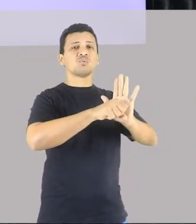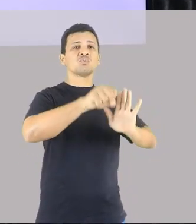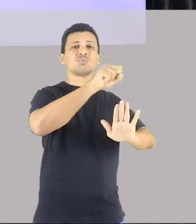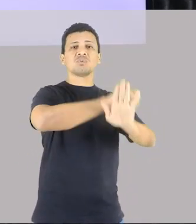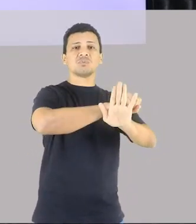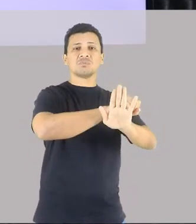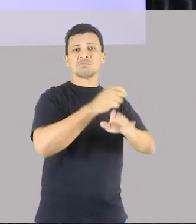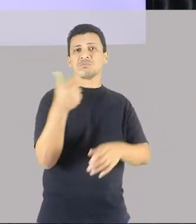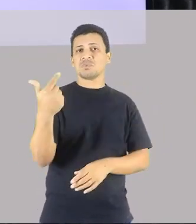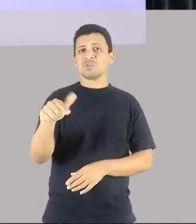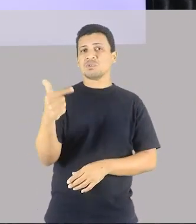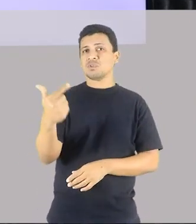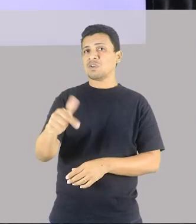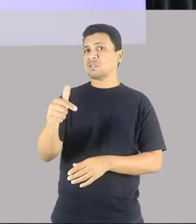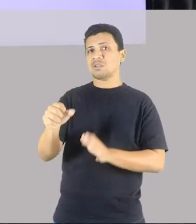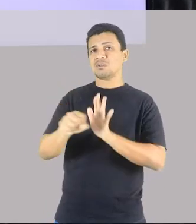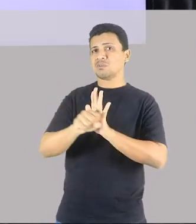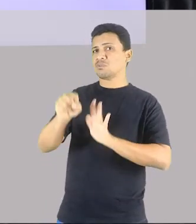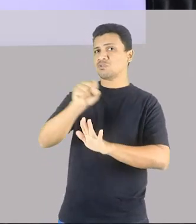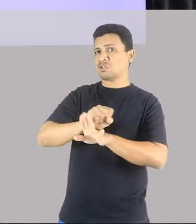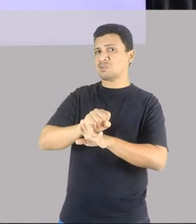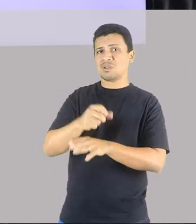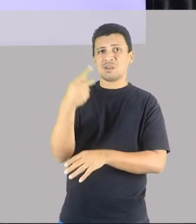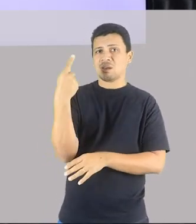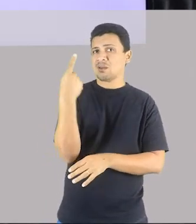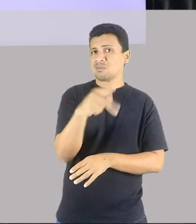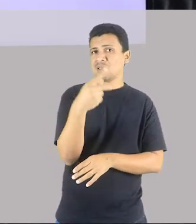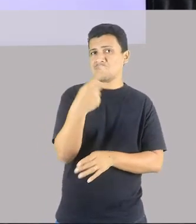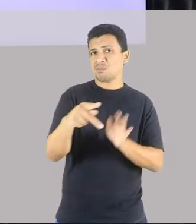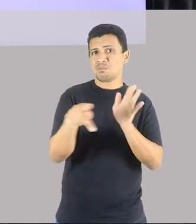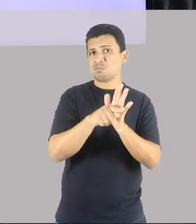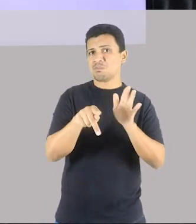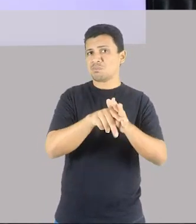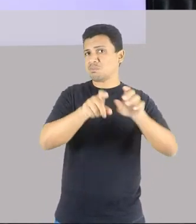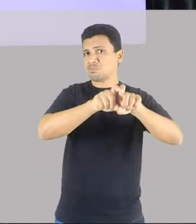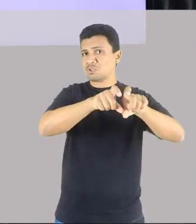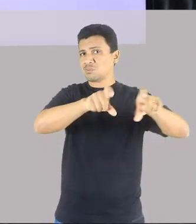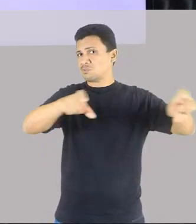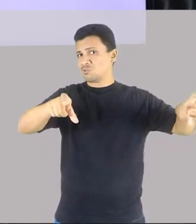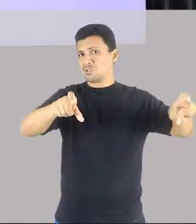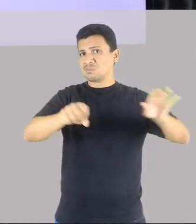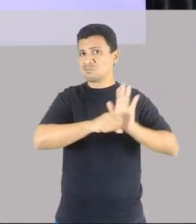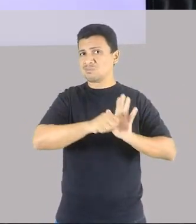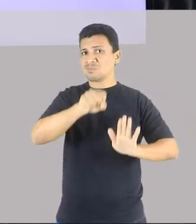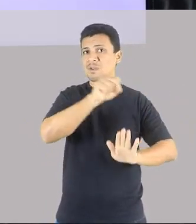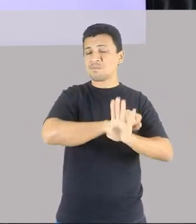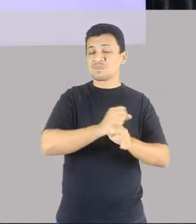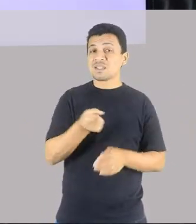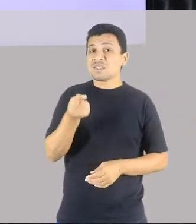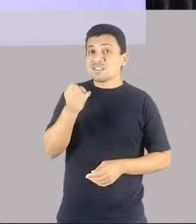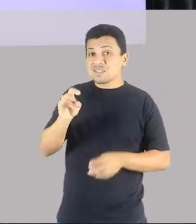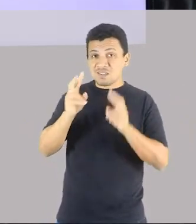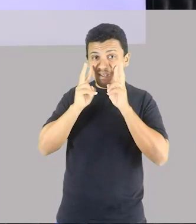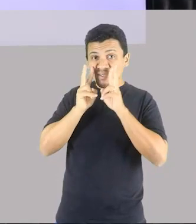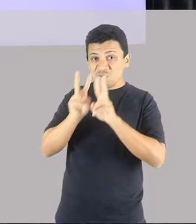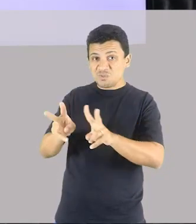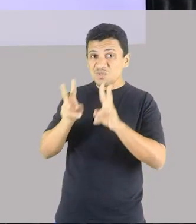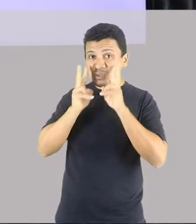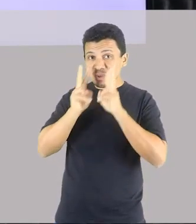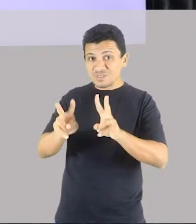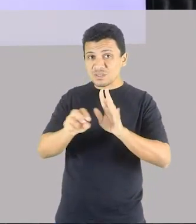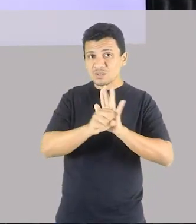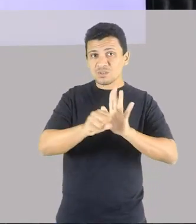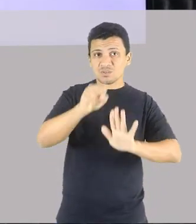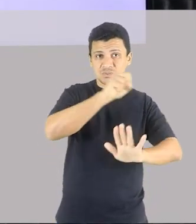principal não aparece o sujeito, porque o sujeito é a oração subordinada, certo? Então, se você visualiza o sujeito, como está nesse caso